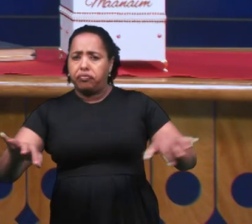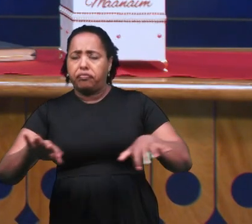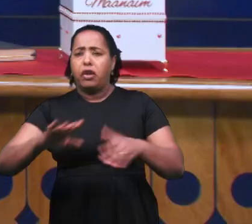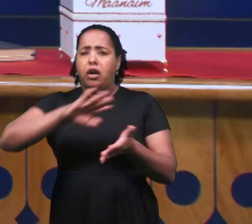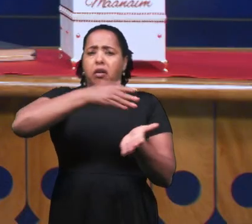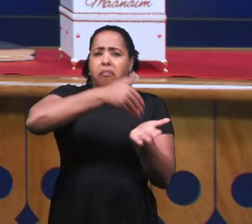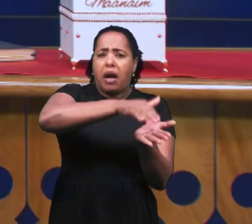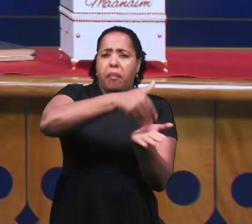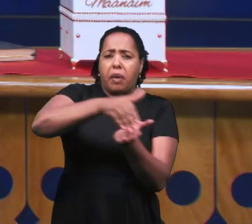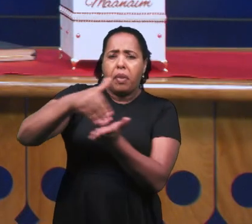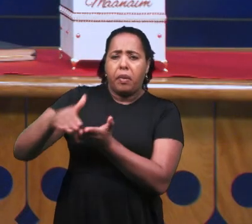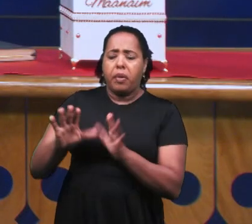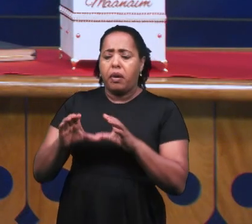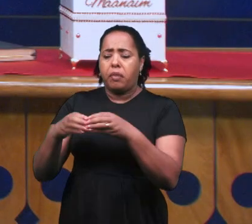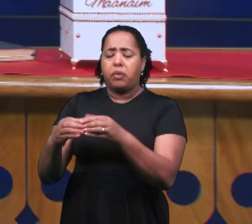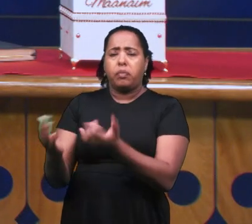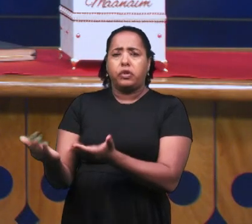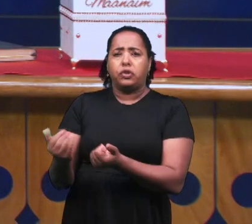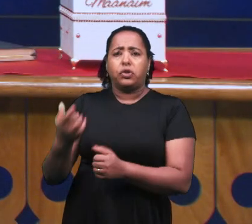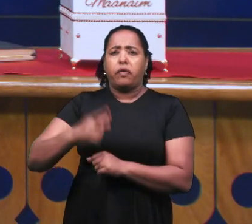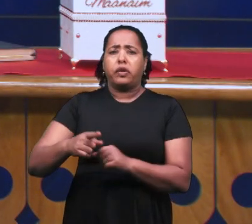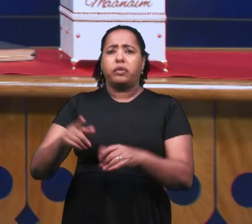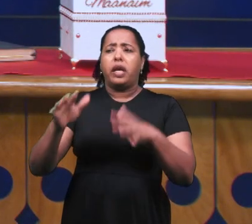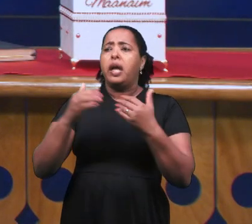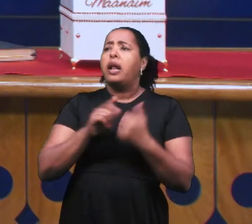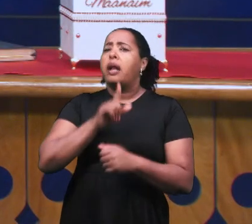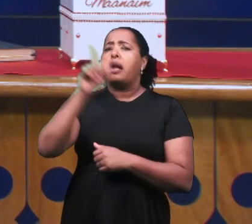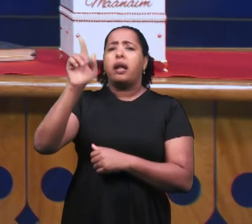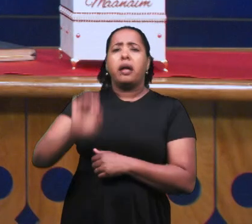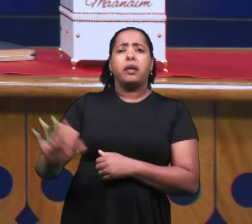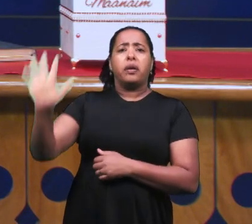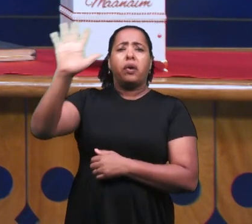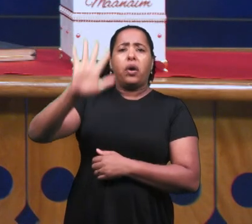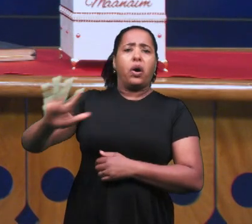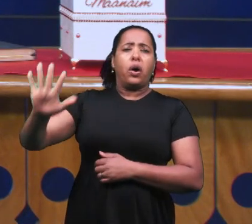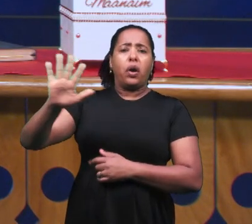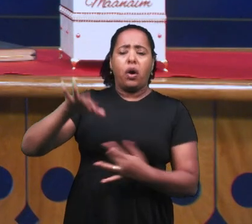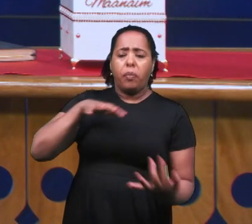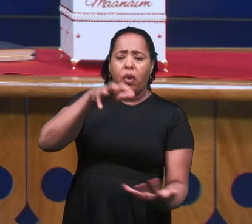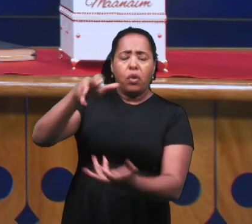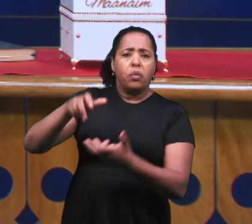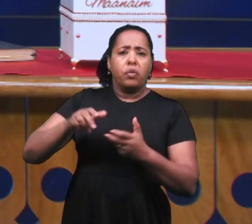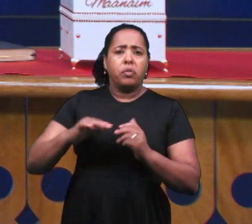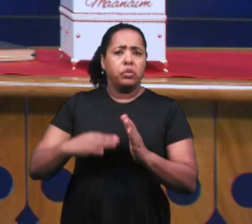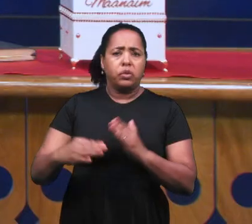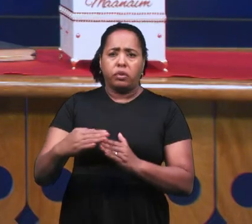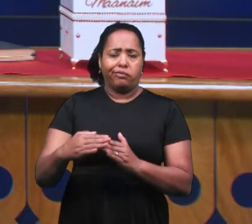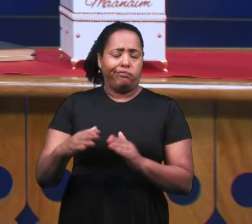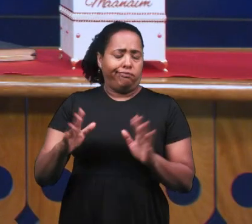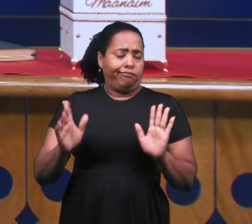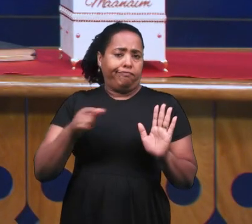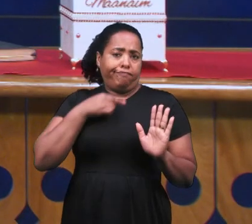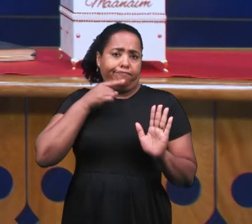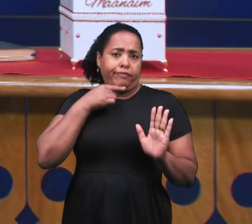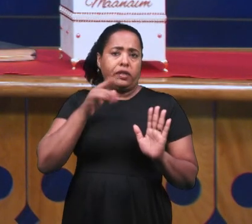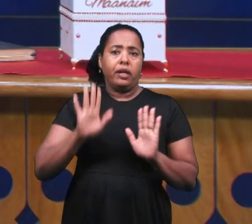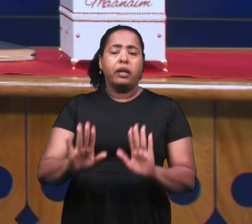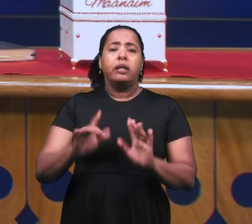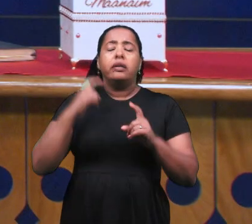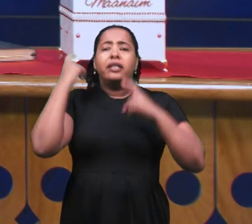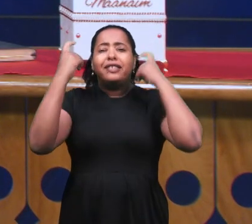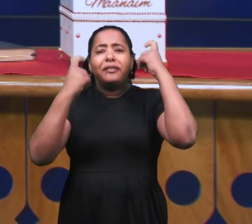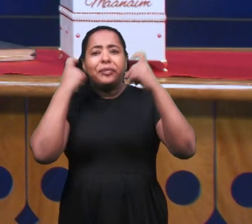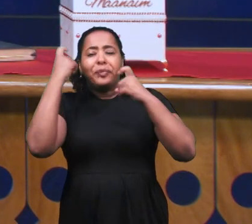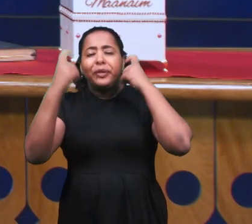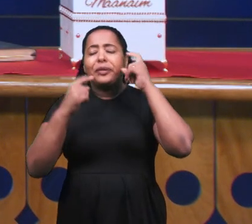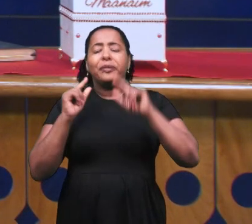e isso é na América, na Europa, em todo canto, e tal. Vamos lá, não tem jeito. Então, a grande